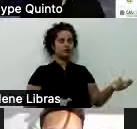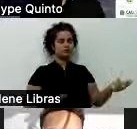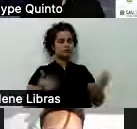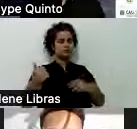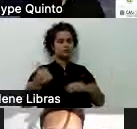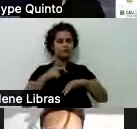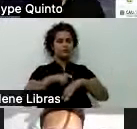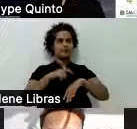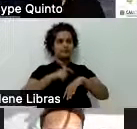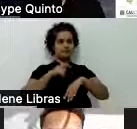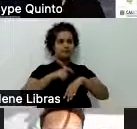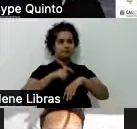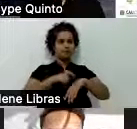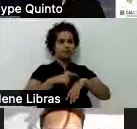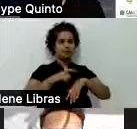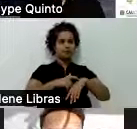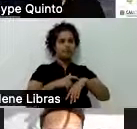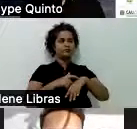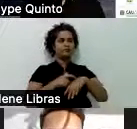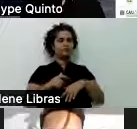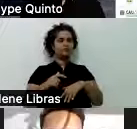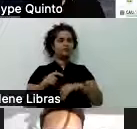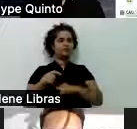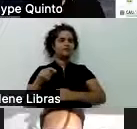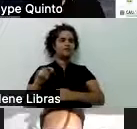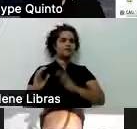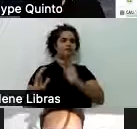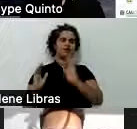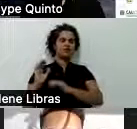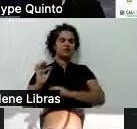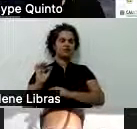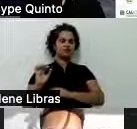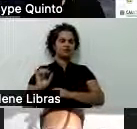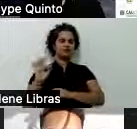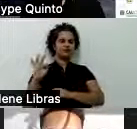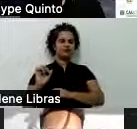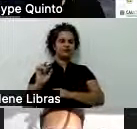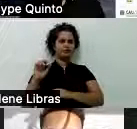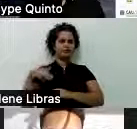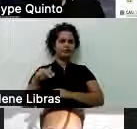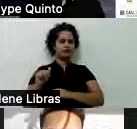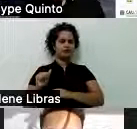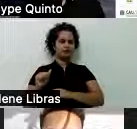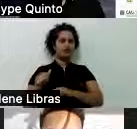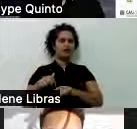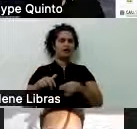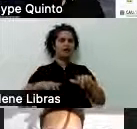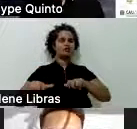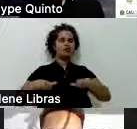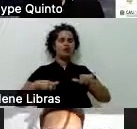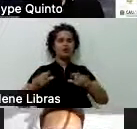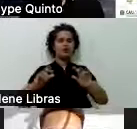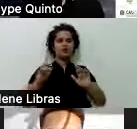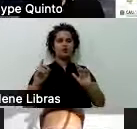de atuação física, que a gente chama de fase efêmera, é feita, então, uma ação de curta duração, em geral